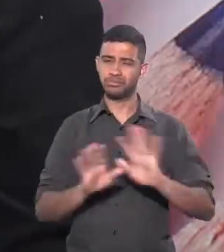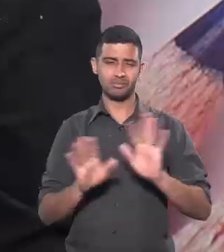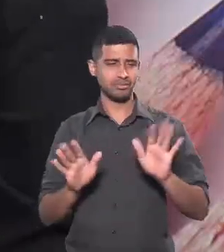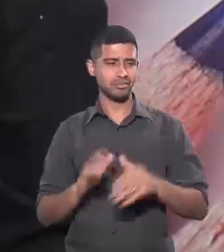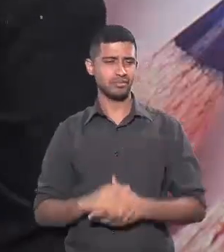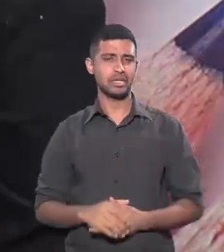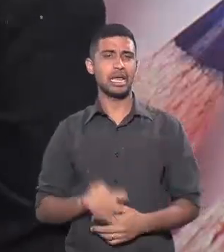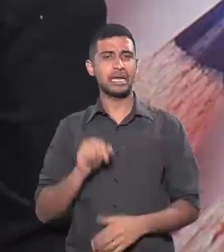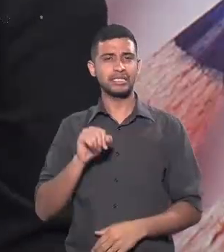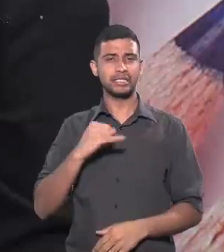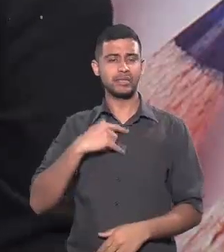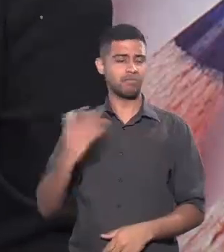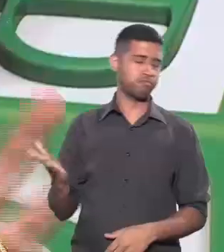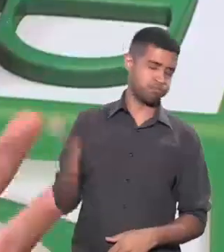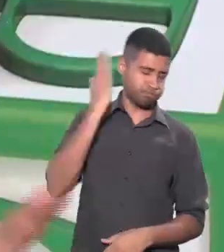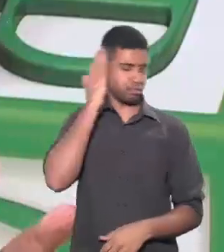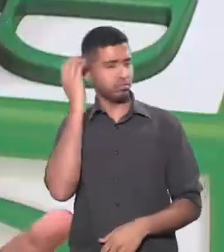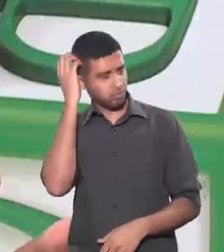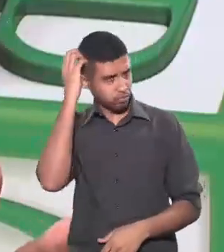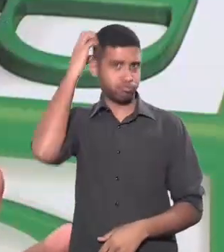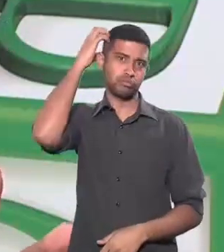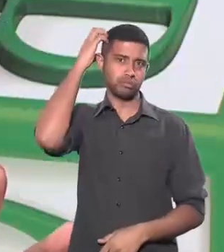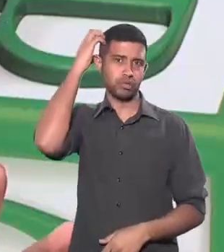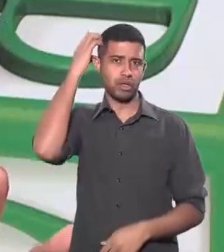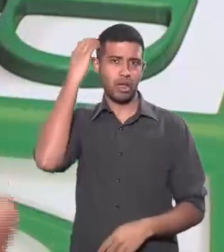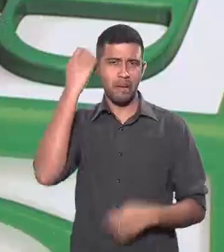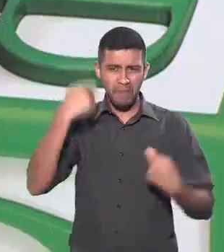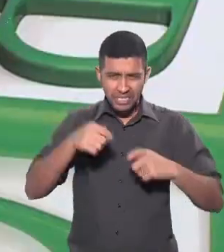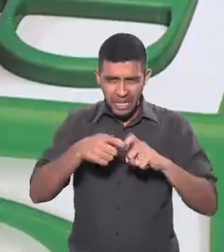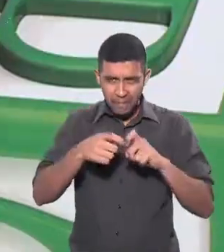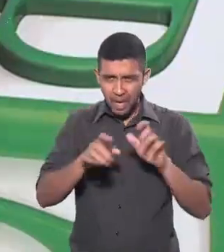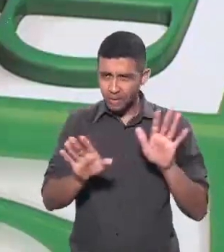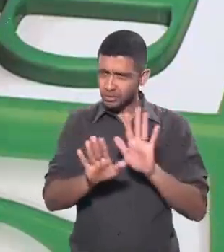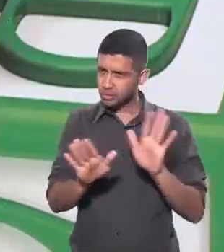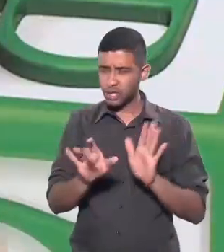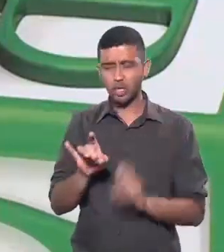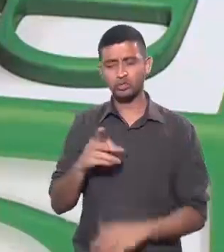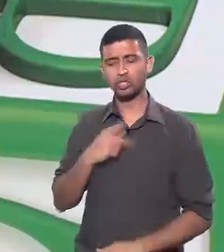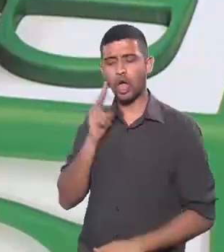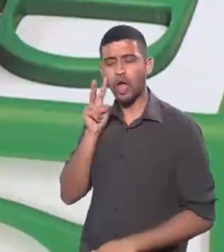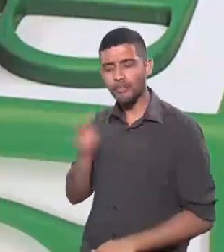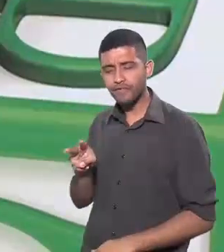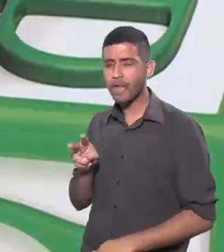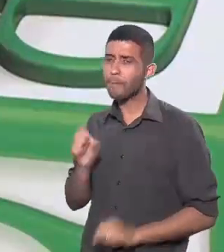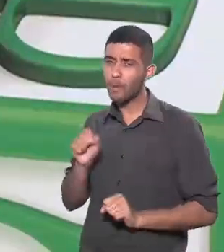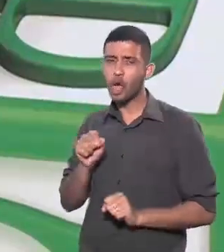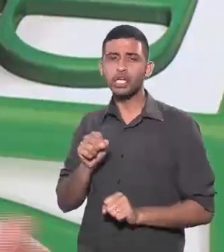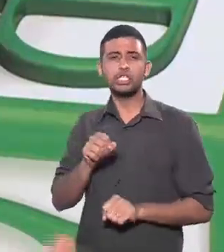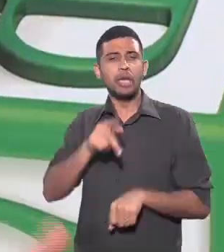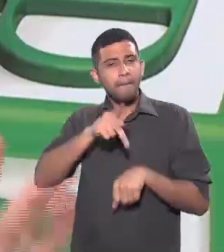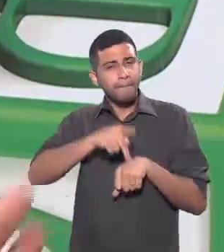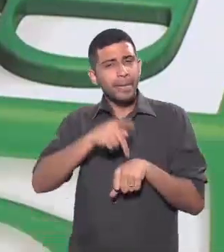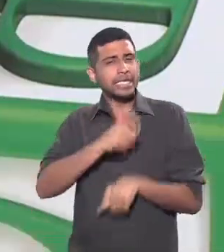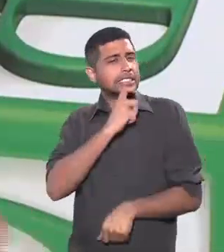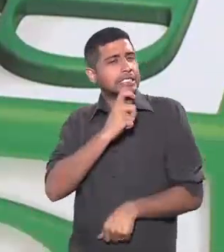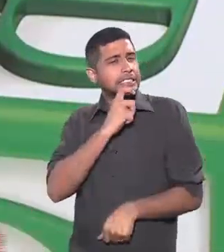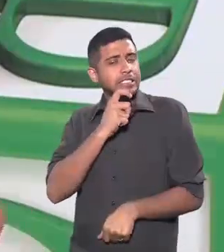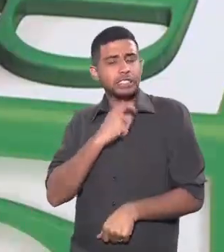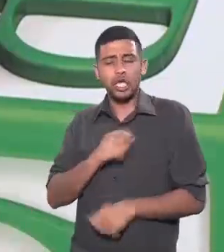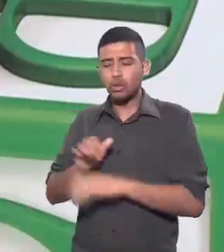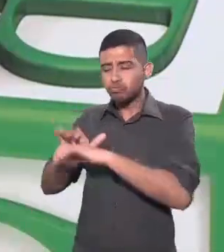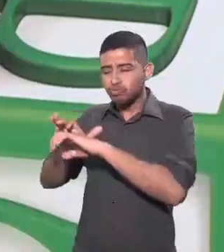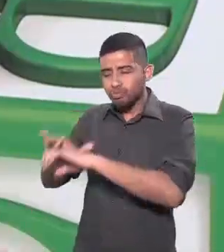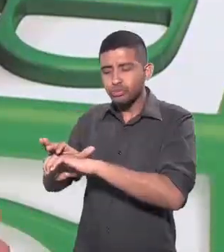precisa. Galo não quer dizer que precisa ir para o médico, entendeu? Você vai observar a criança, colocar um gelo e